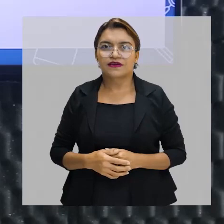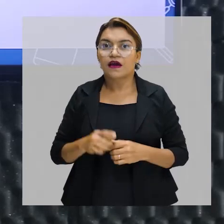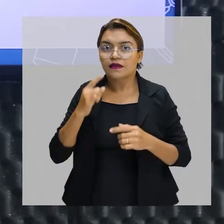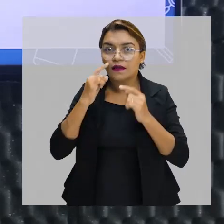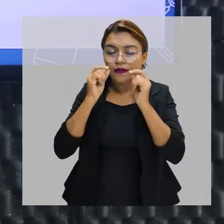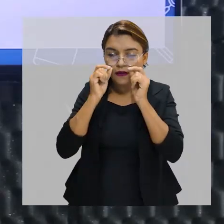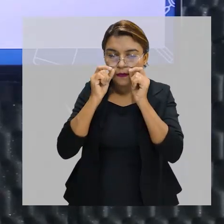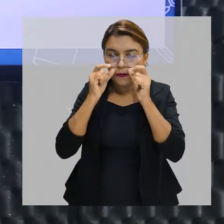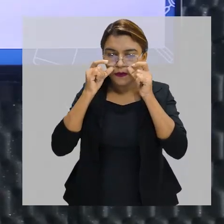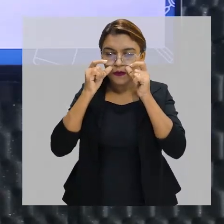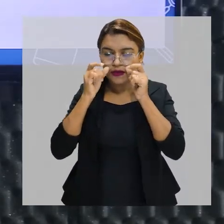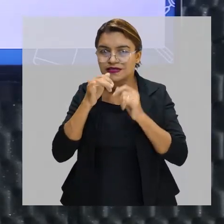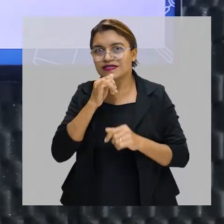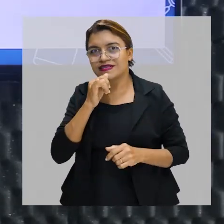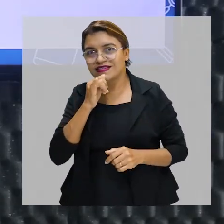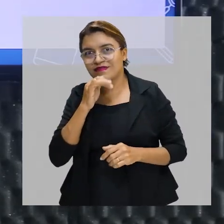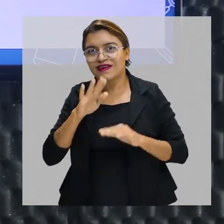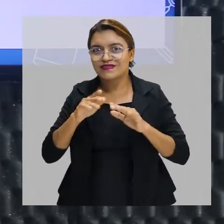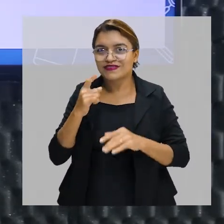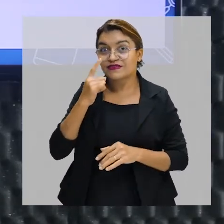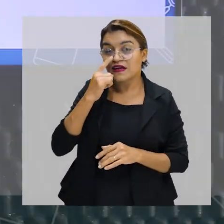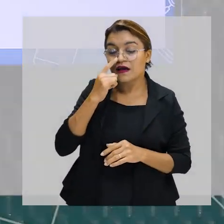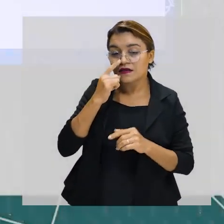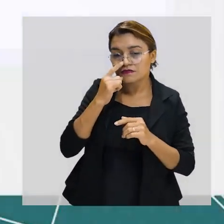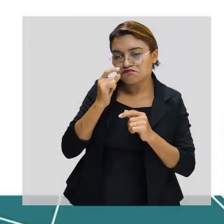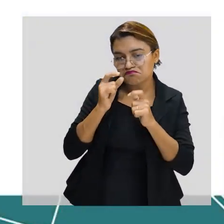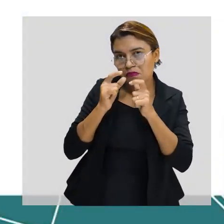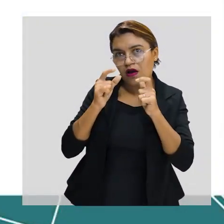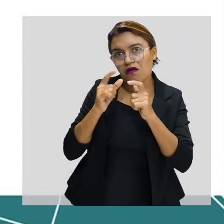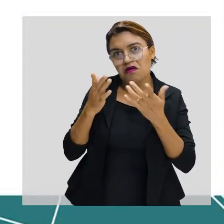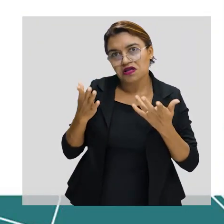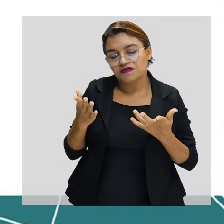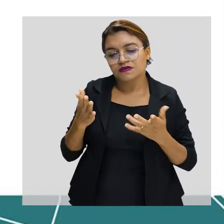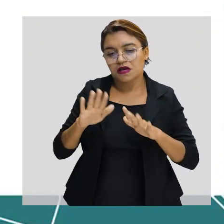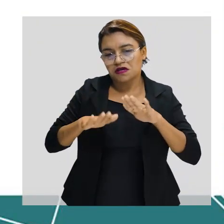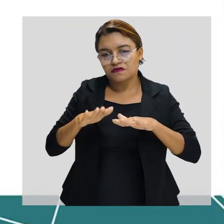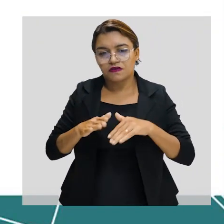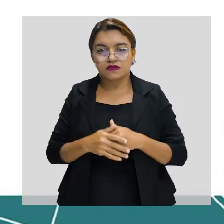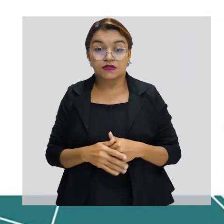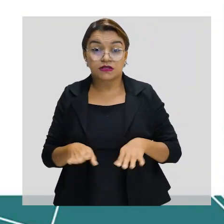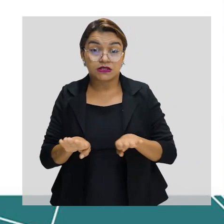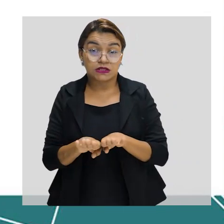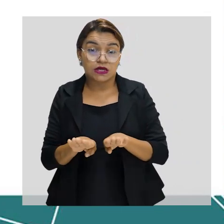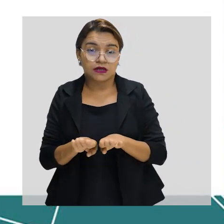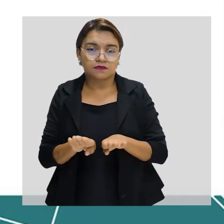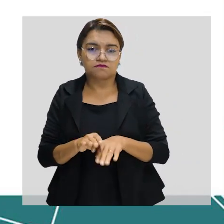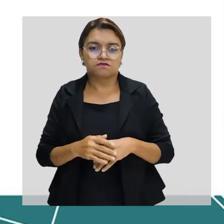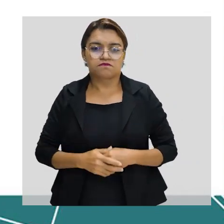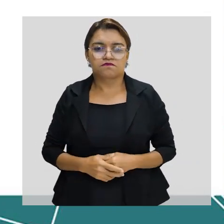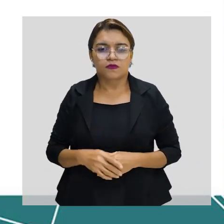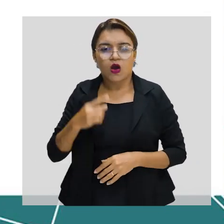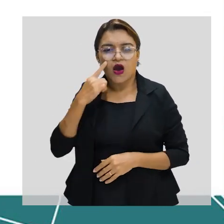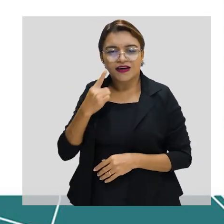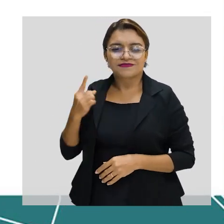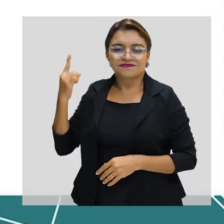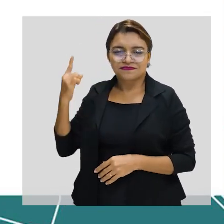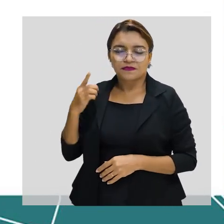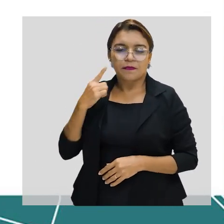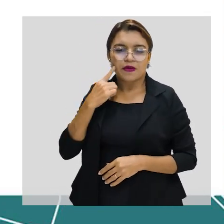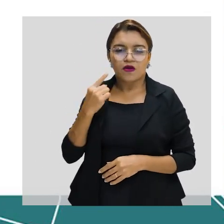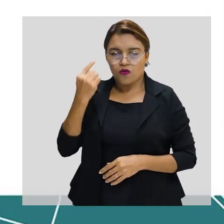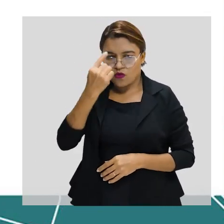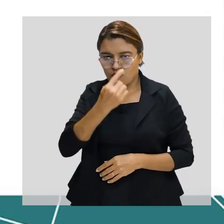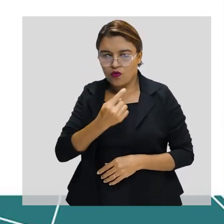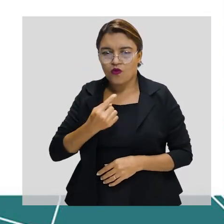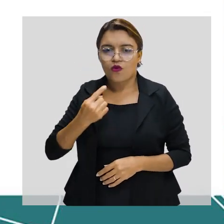largo, tem nariz mais afilados. Tudo isso sim. Negro e pronto. Batuque em mim, meu rosto. Belo novo